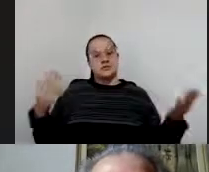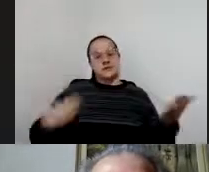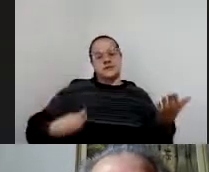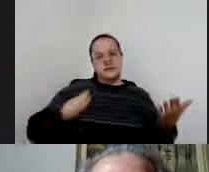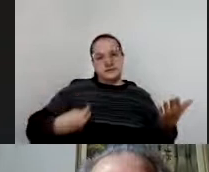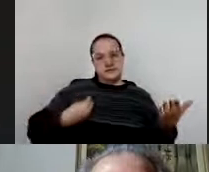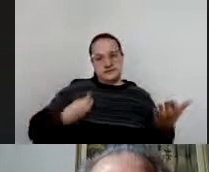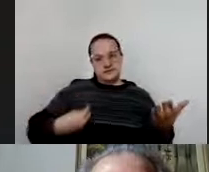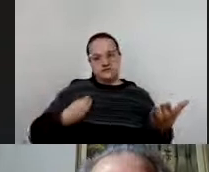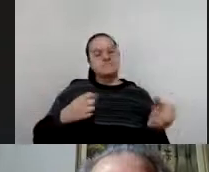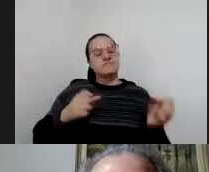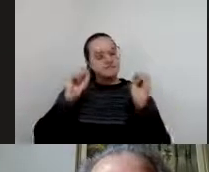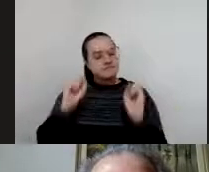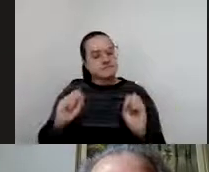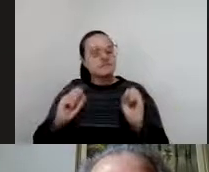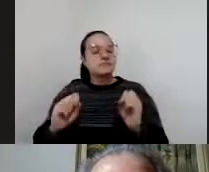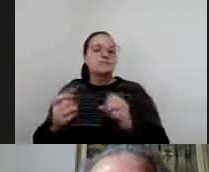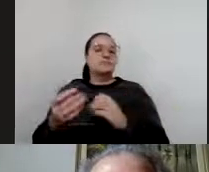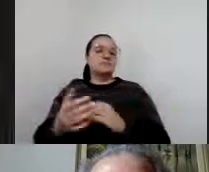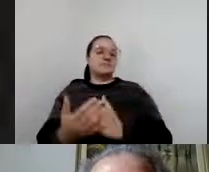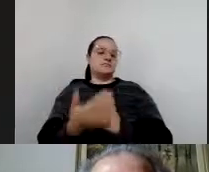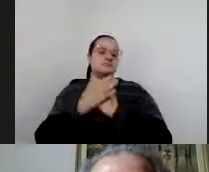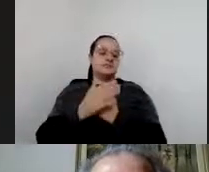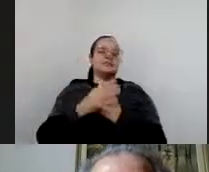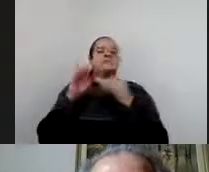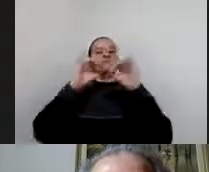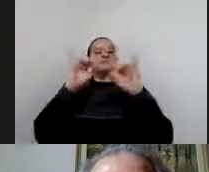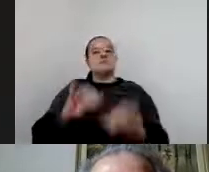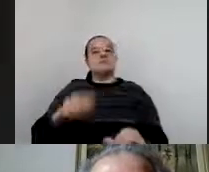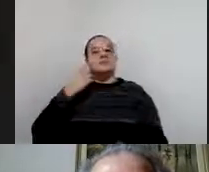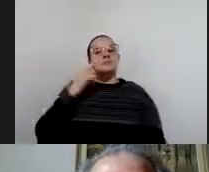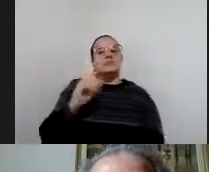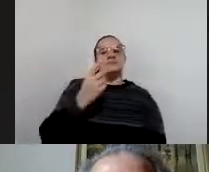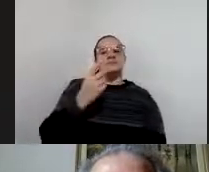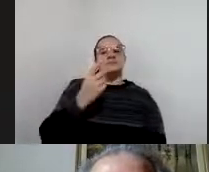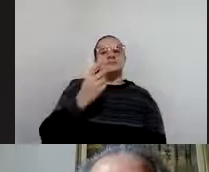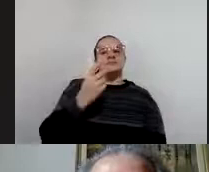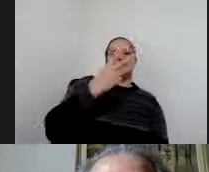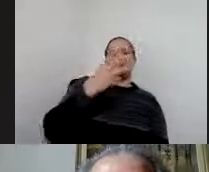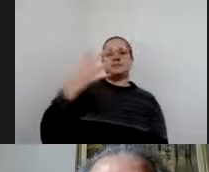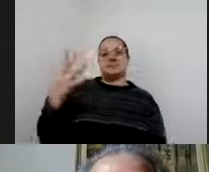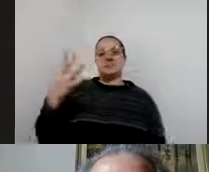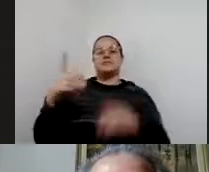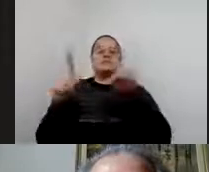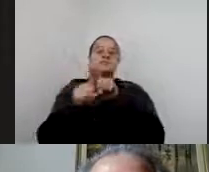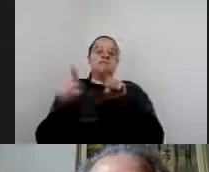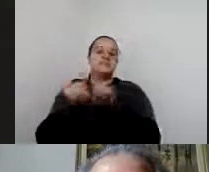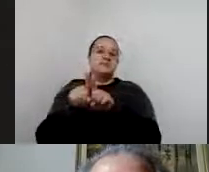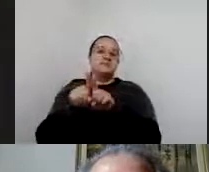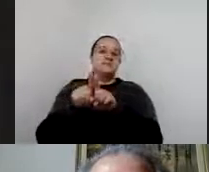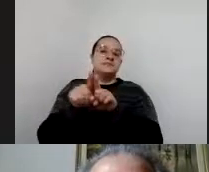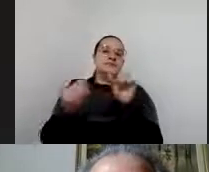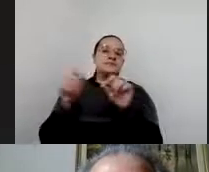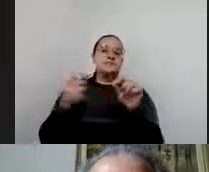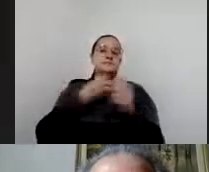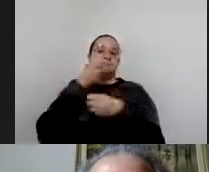também possa ajudar aí nessa divulgação, tanto do dia 23 e 24, quanto compartilhando esses